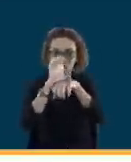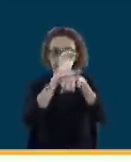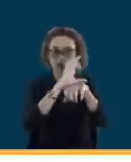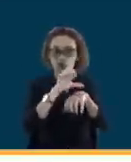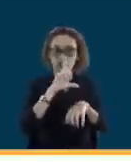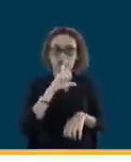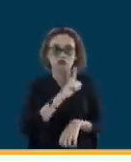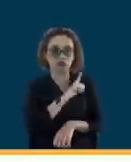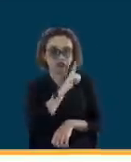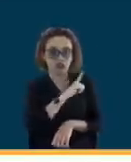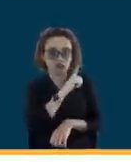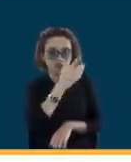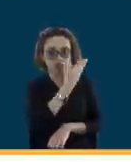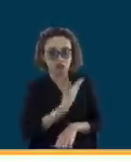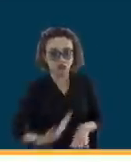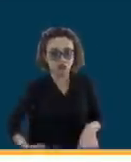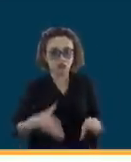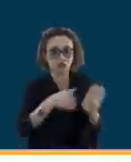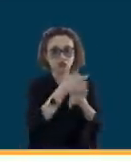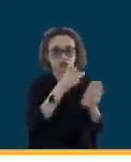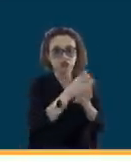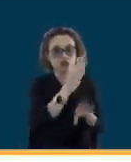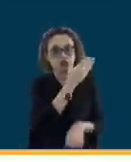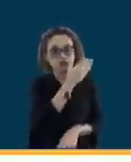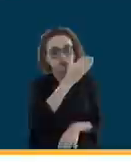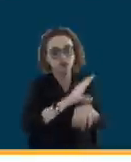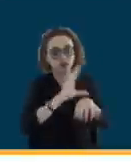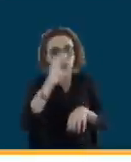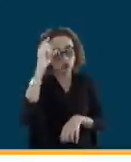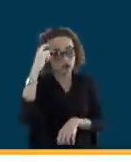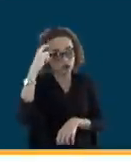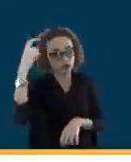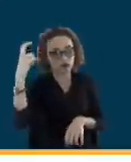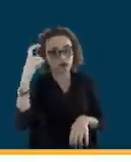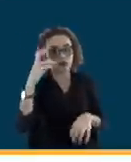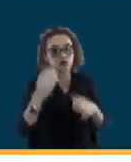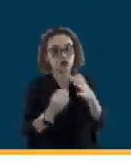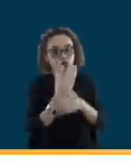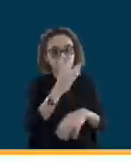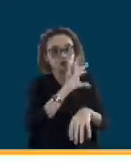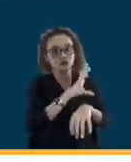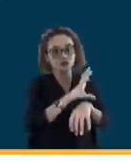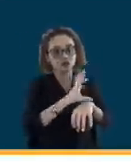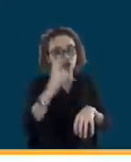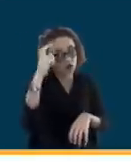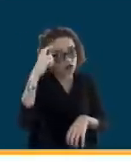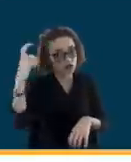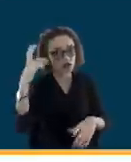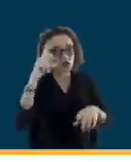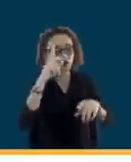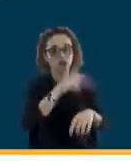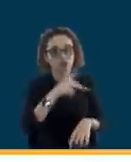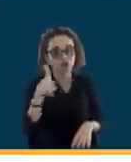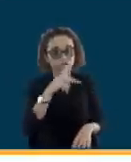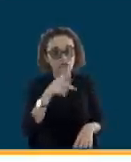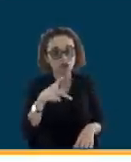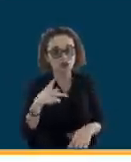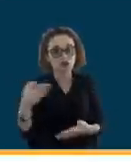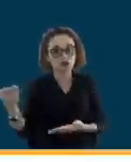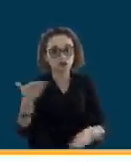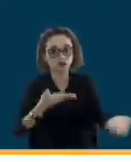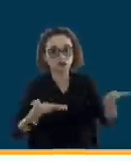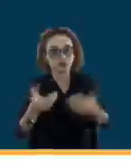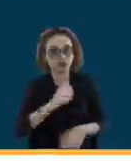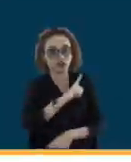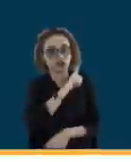gestores públicos, conselheiros de cultura, produtores culturais, professores, articuladores, gestores de